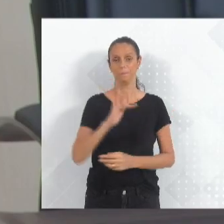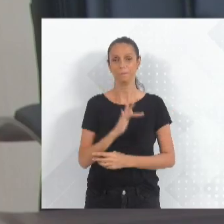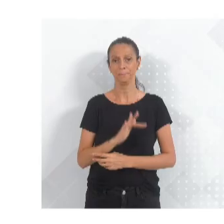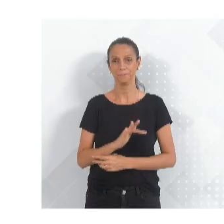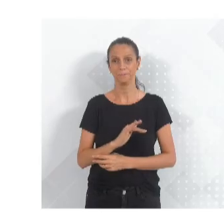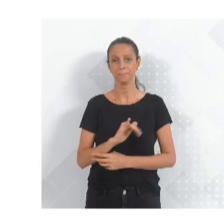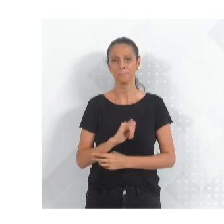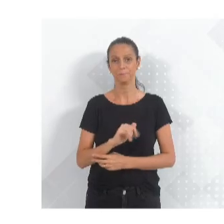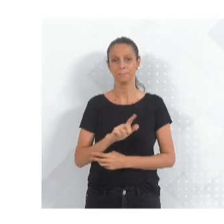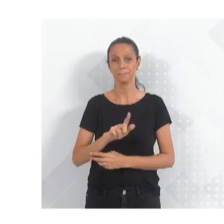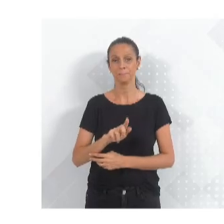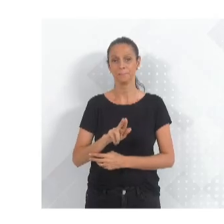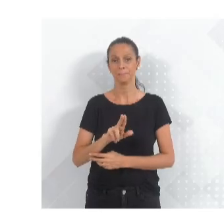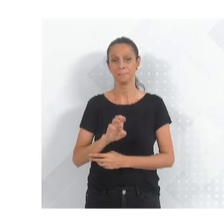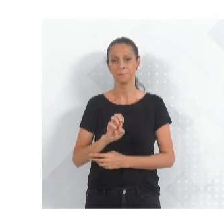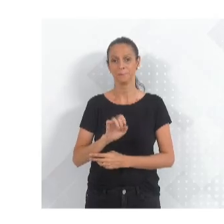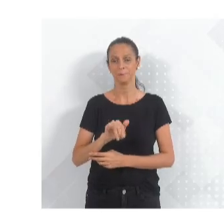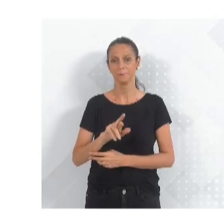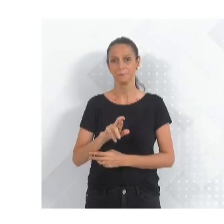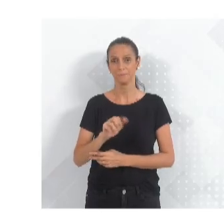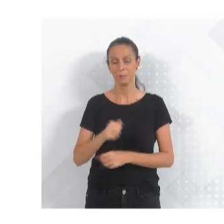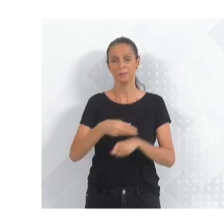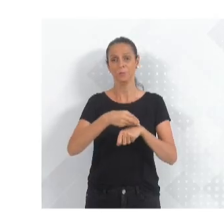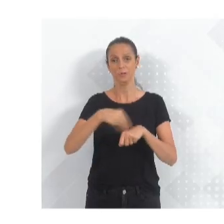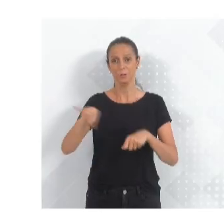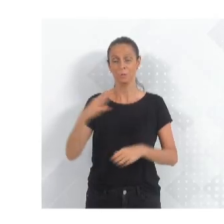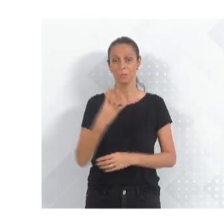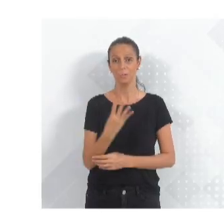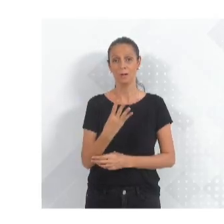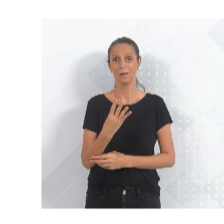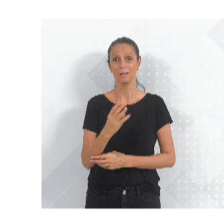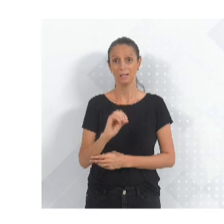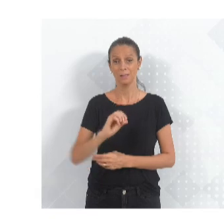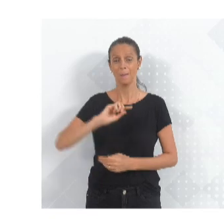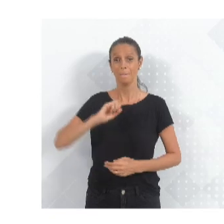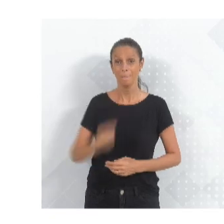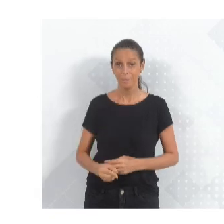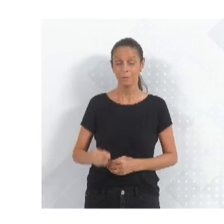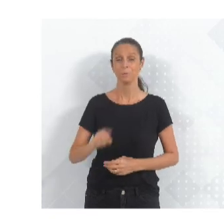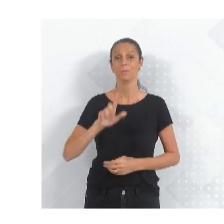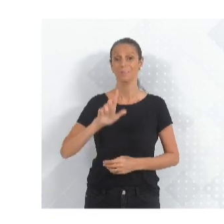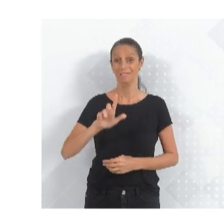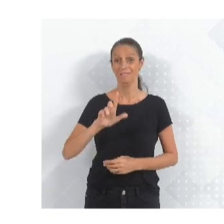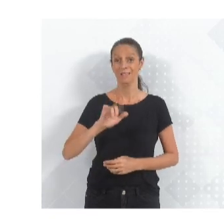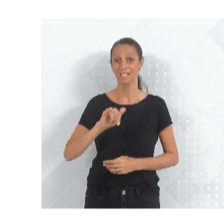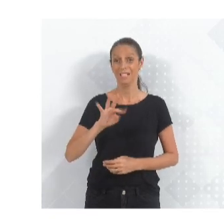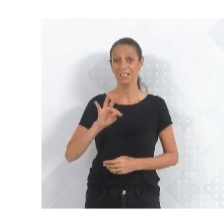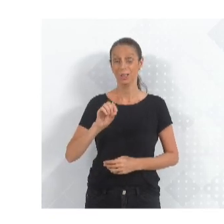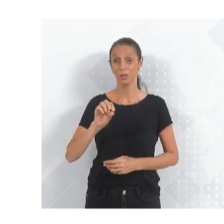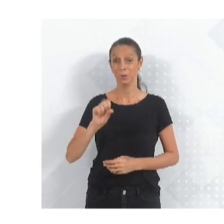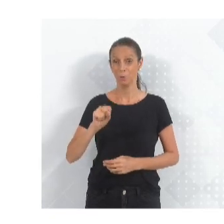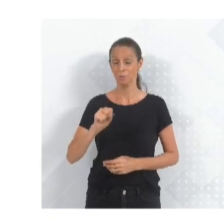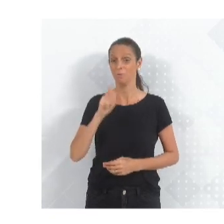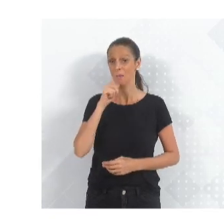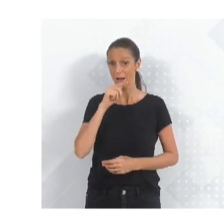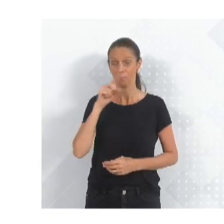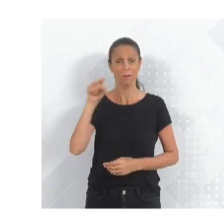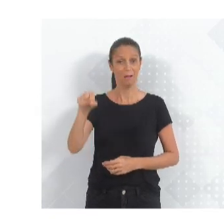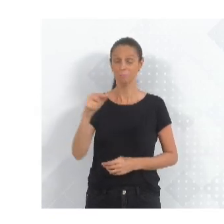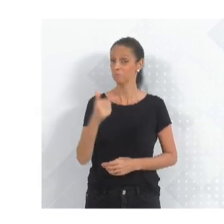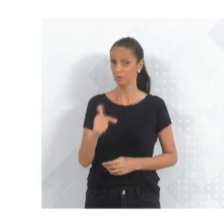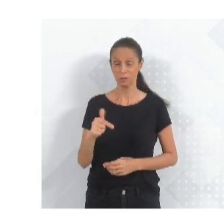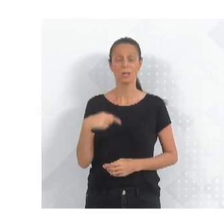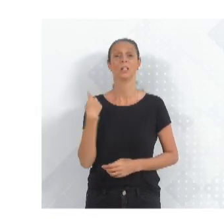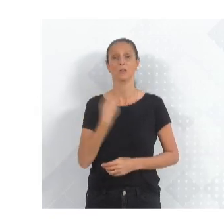engano, a gente pôde levar lá 40 mil litros de reservação de água disponível para aquela comunidade que não tinha. E